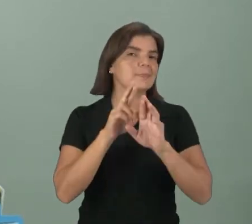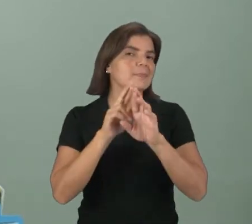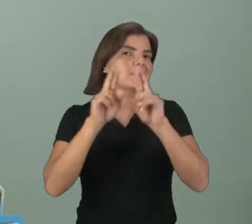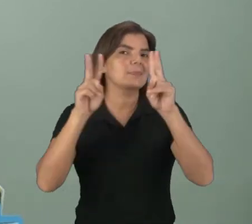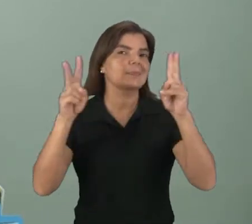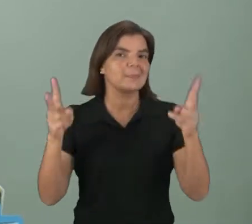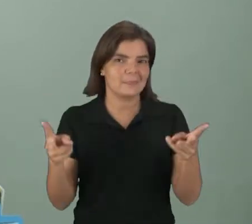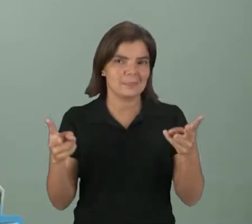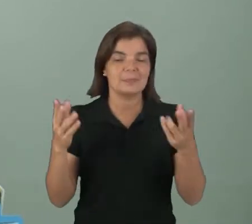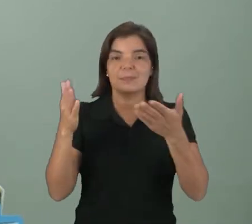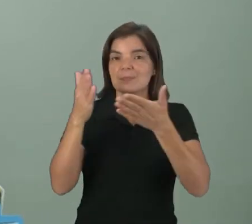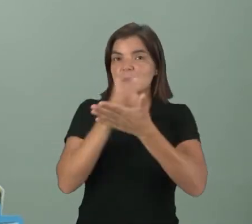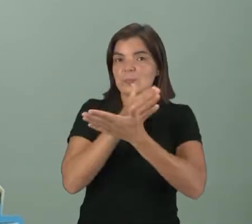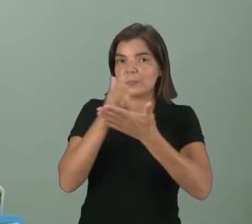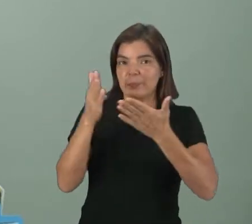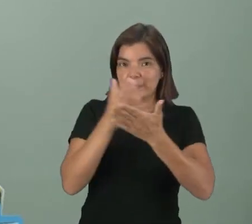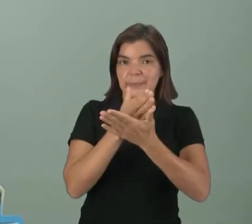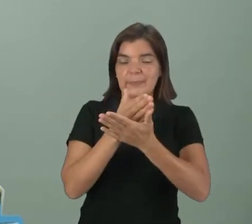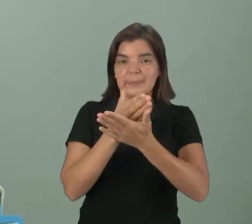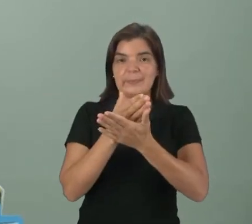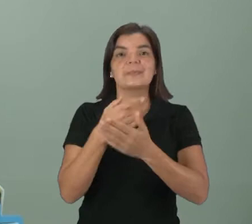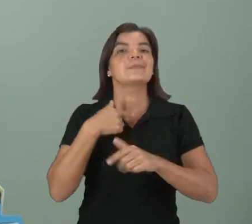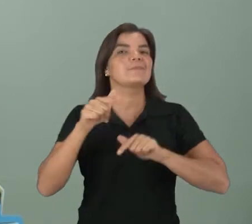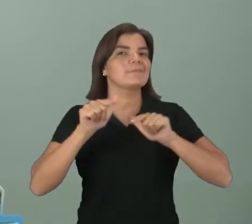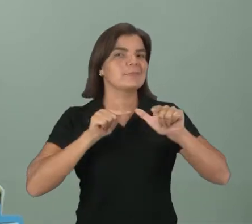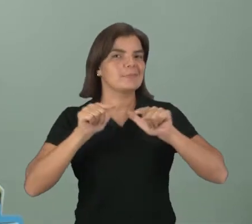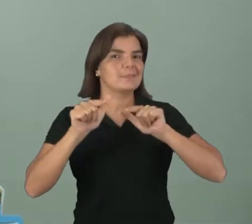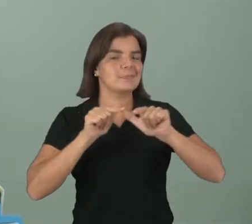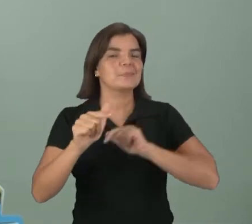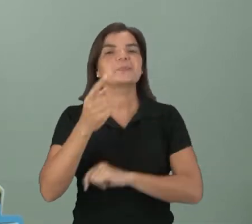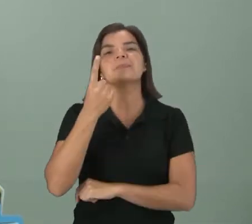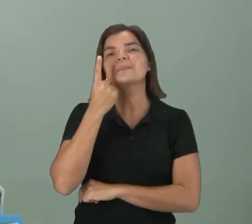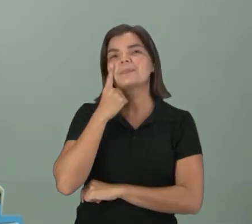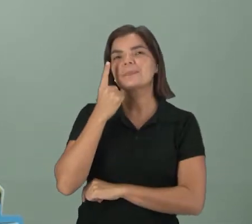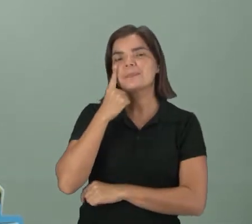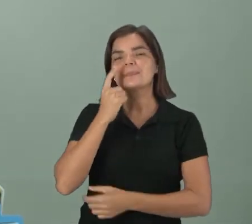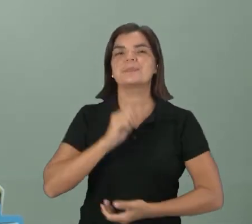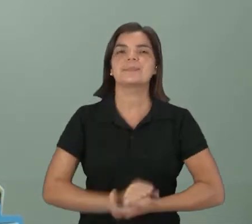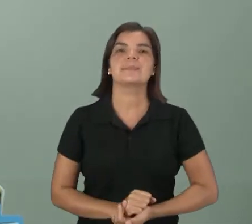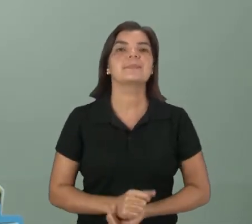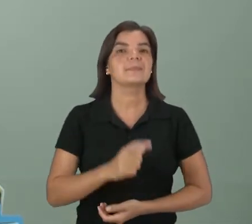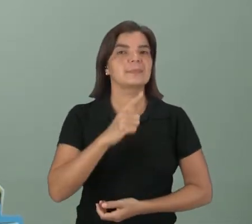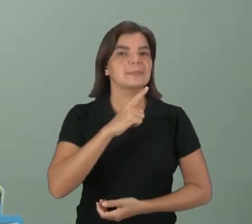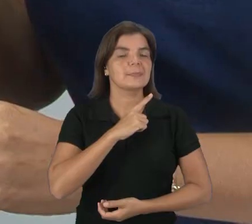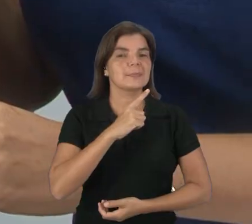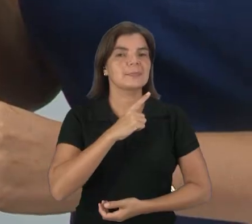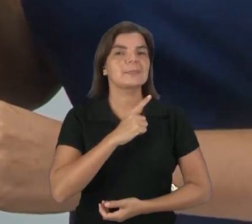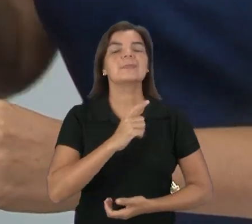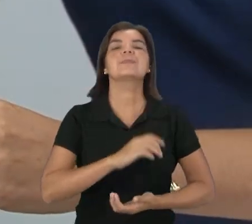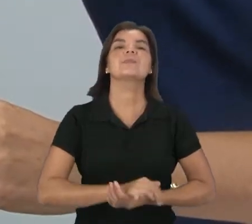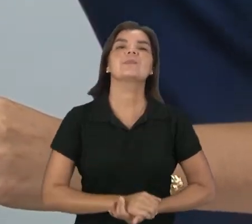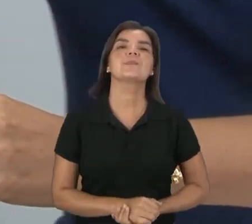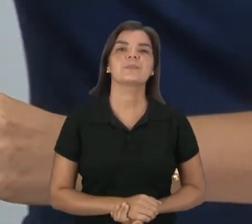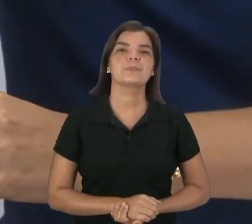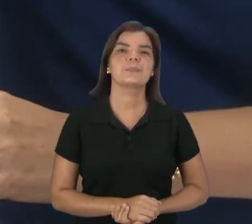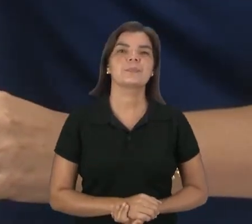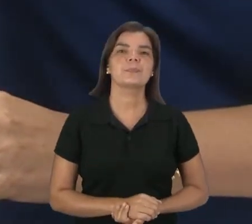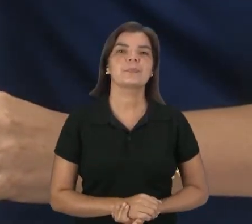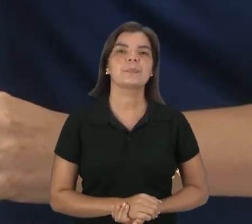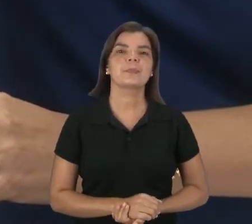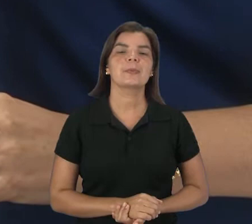diferenciar algumas dessas atividades vão nós temos aqui olha